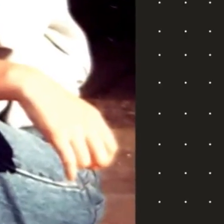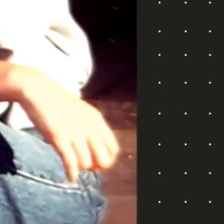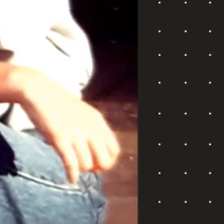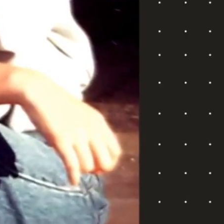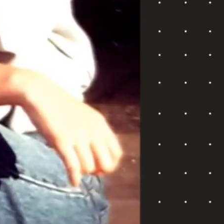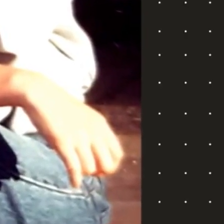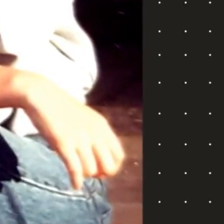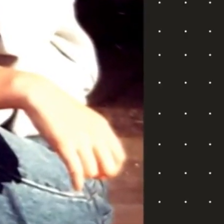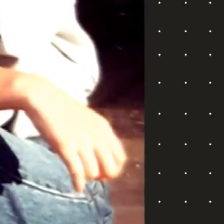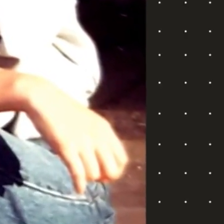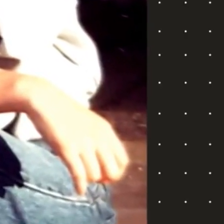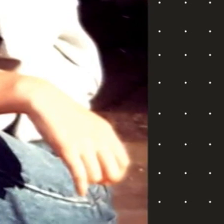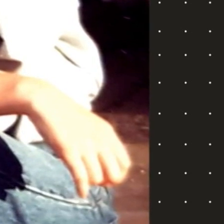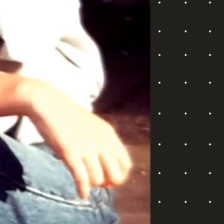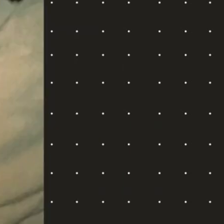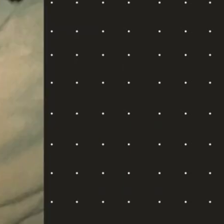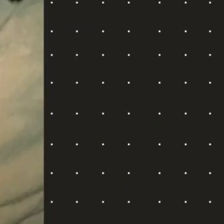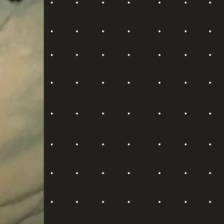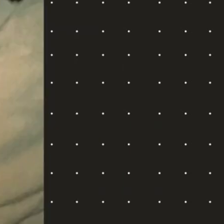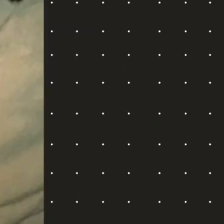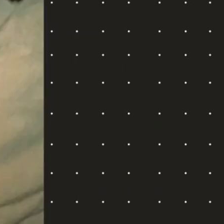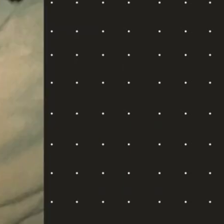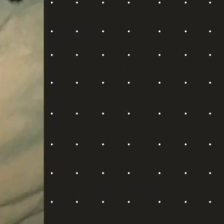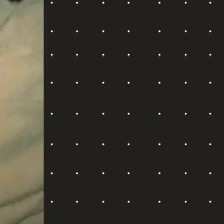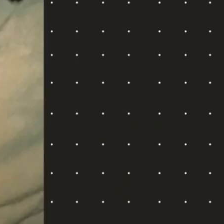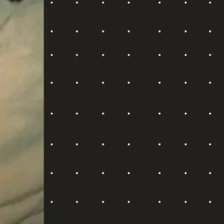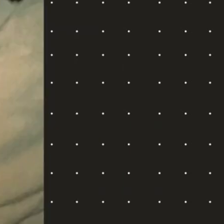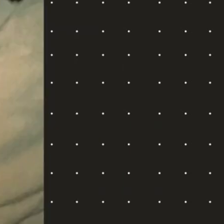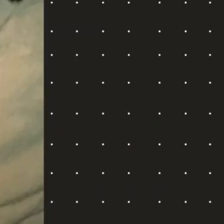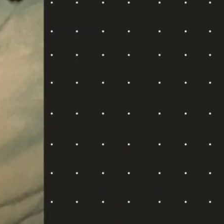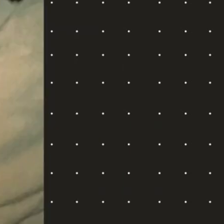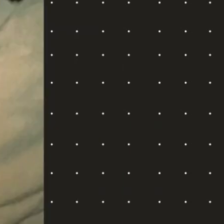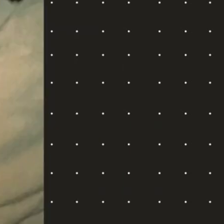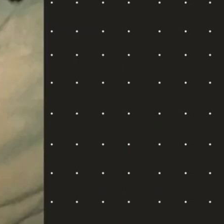Posso fazer um chapéu de qualquer coisa que veja,